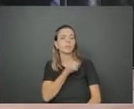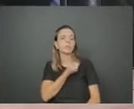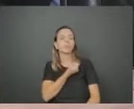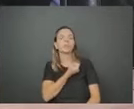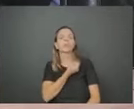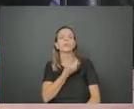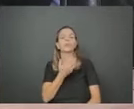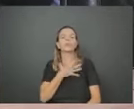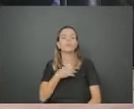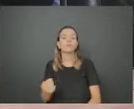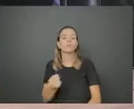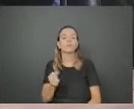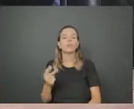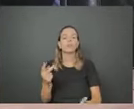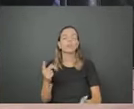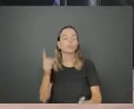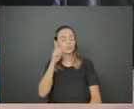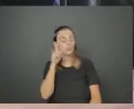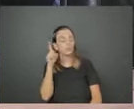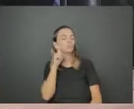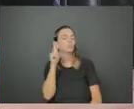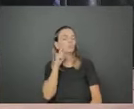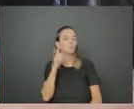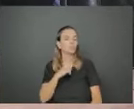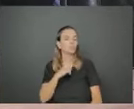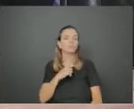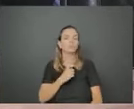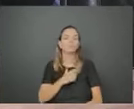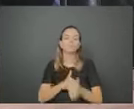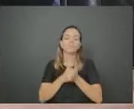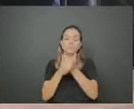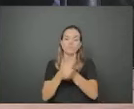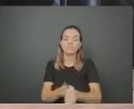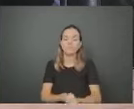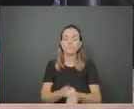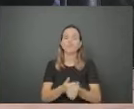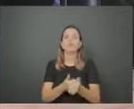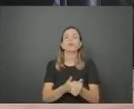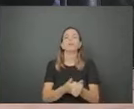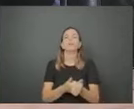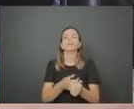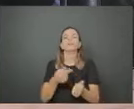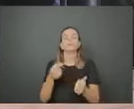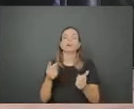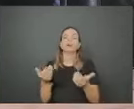né, é uma preocupação nossa, ele vem reduzindo. Existe sim alguns relatos, né,